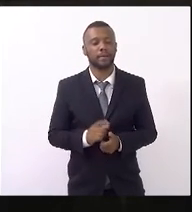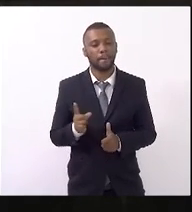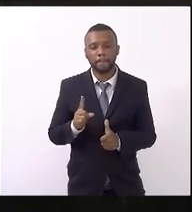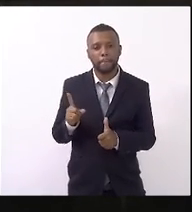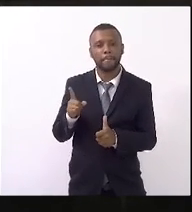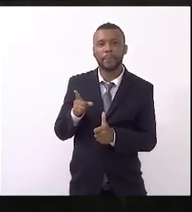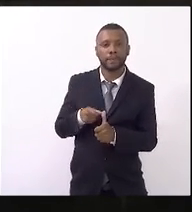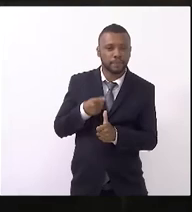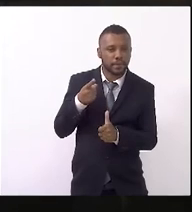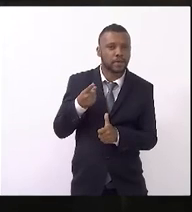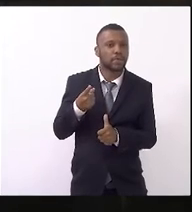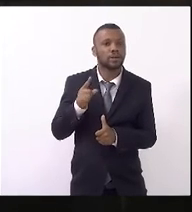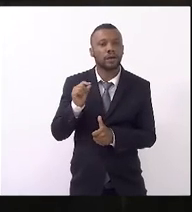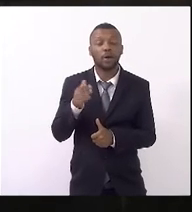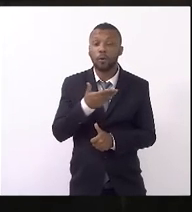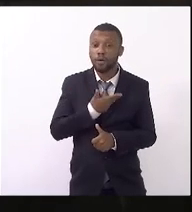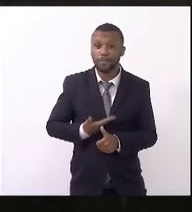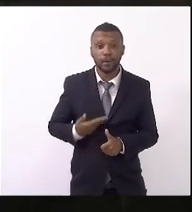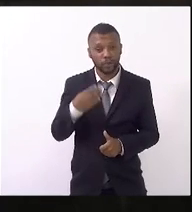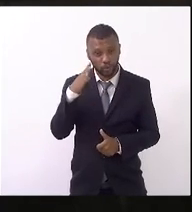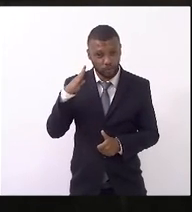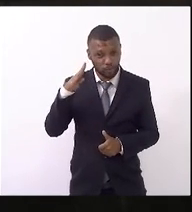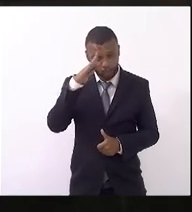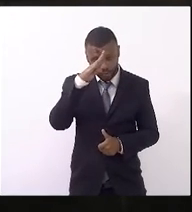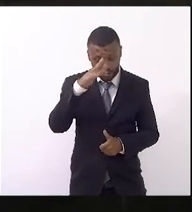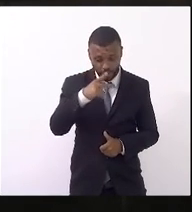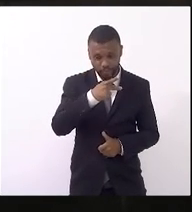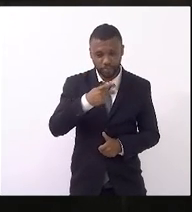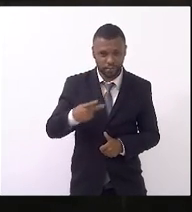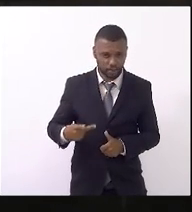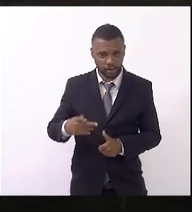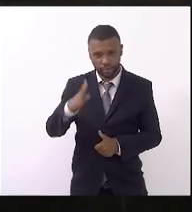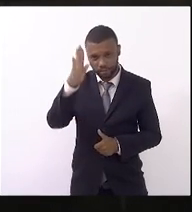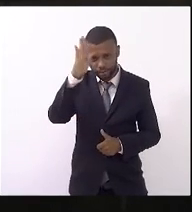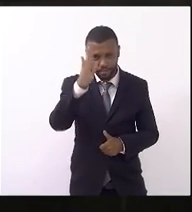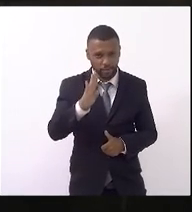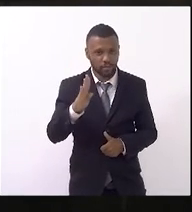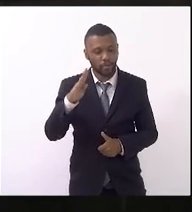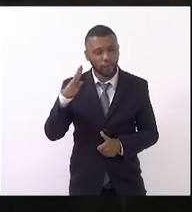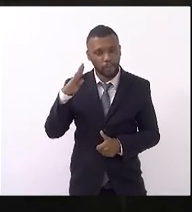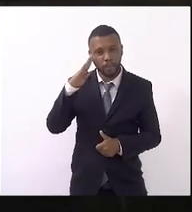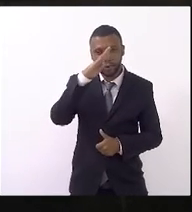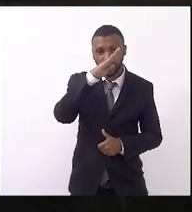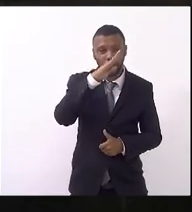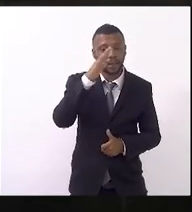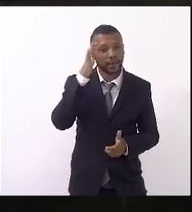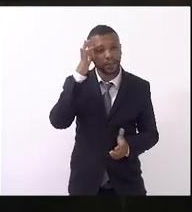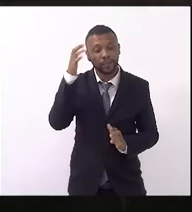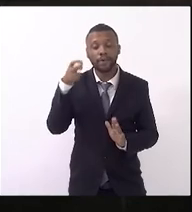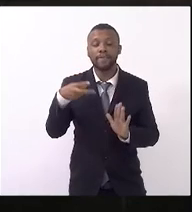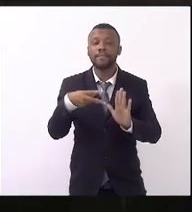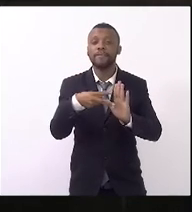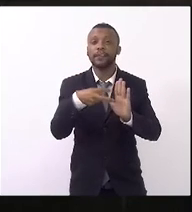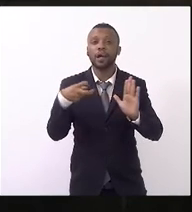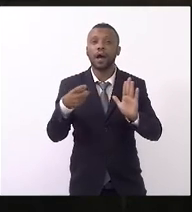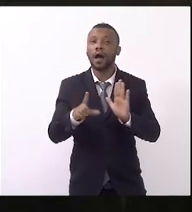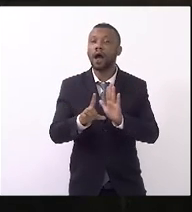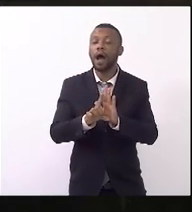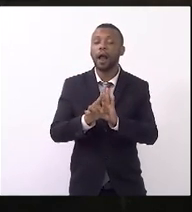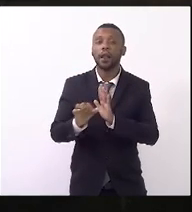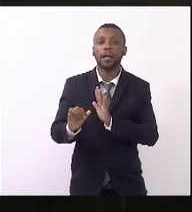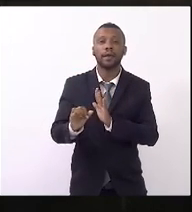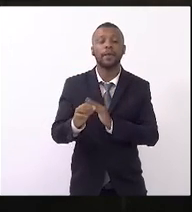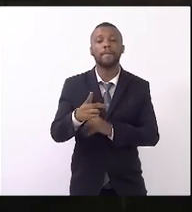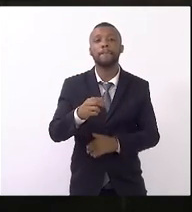governo Bolsonaro, o presidente Bolsonaro, decidiu vetar a lei Paulo